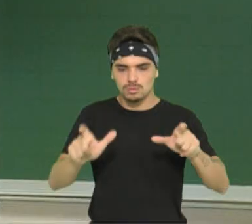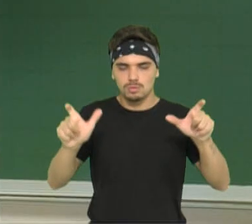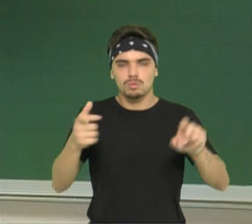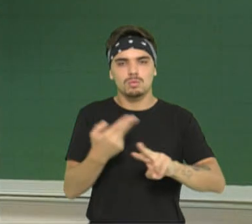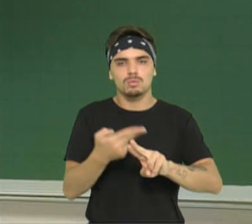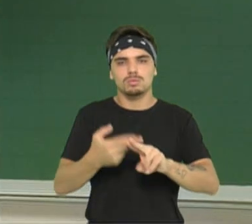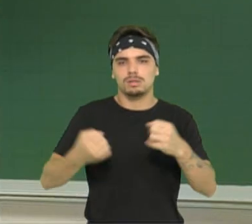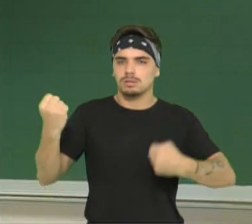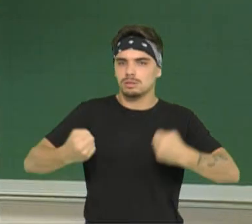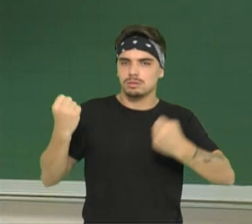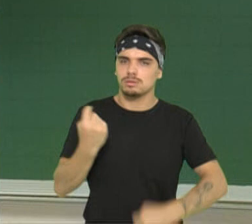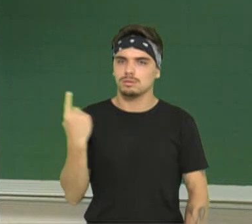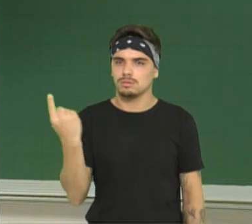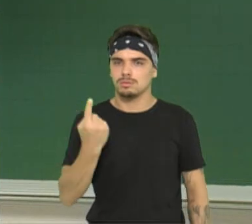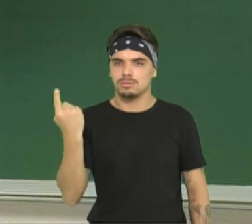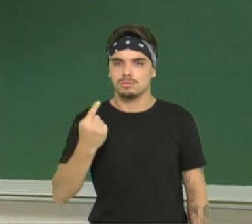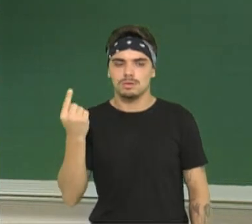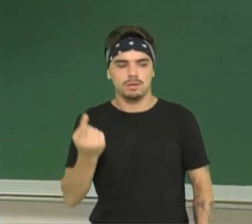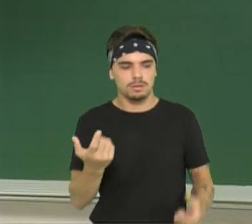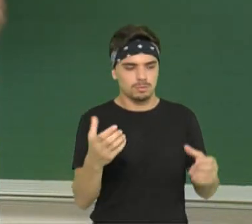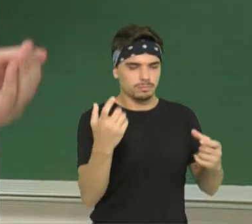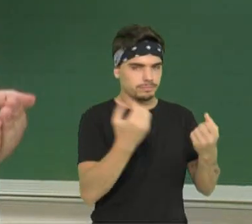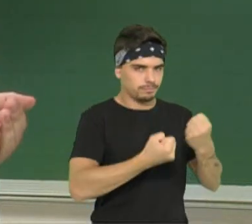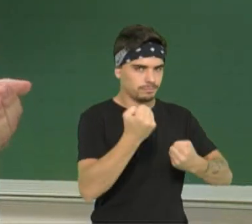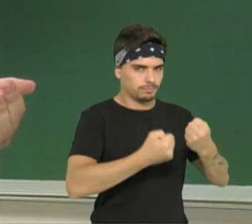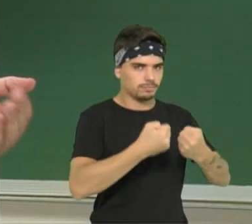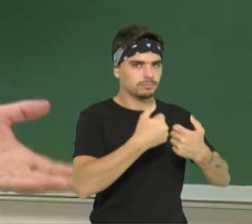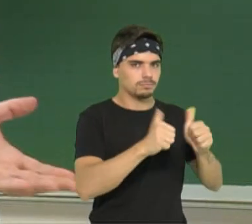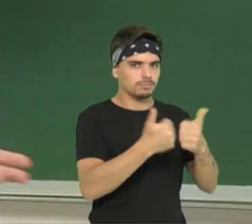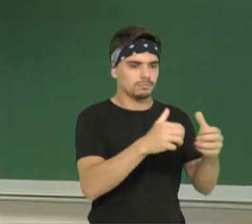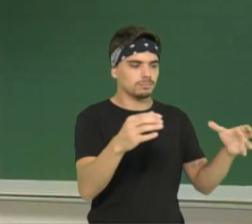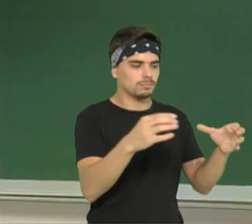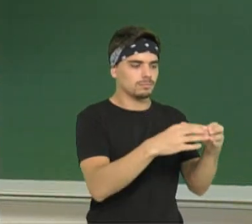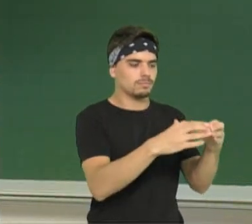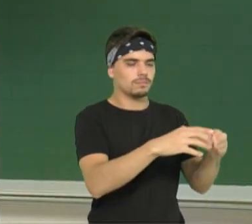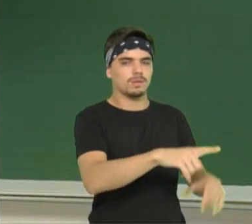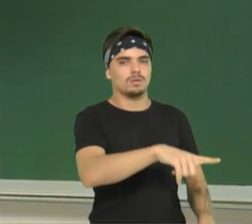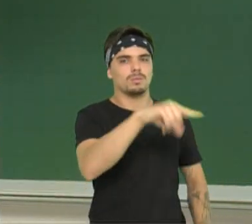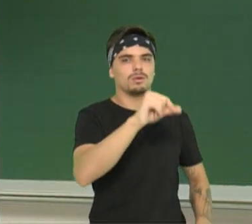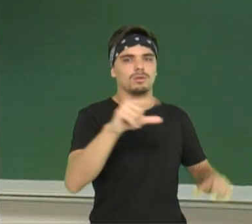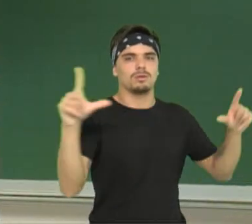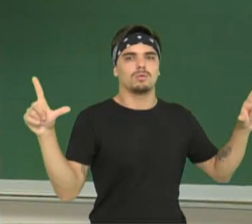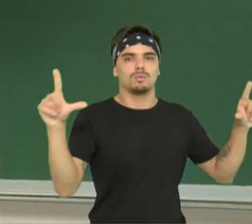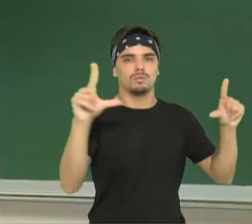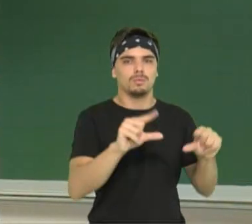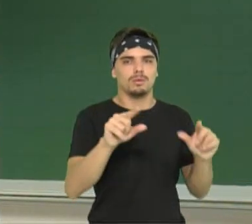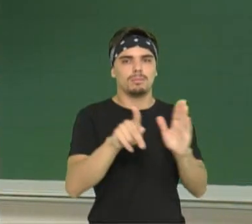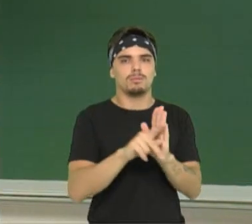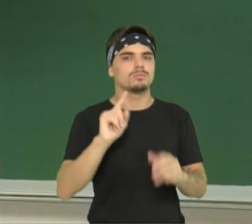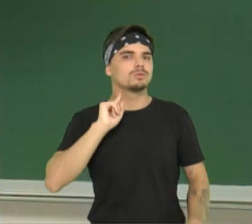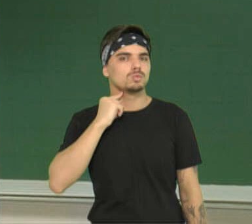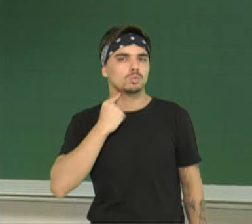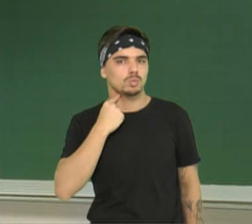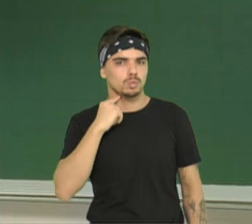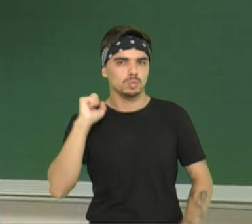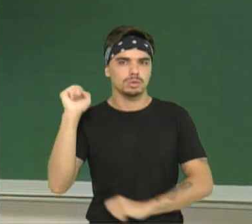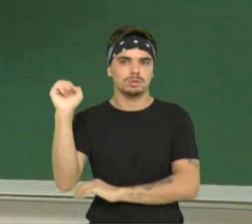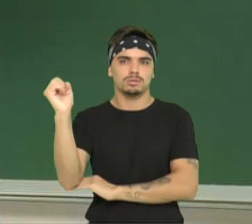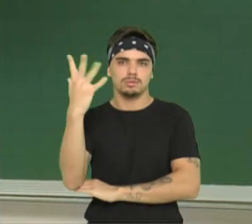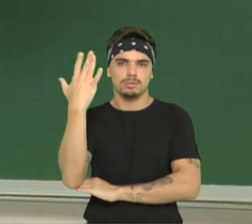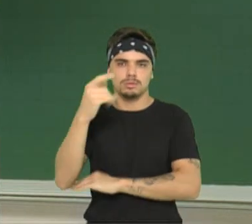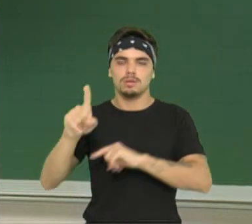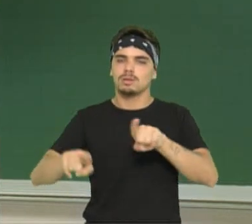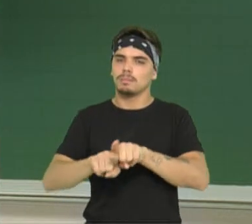agora há pouco. O transporte coletivo é uma alternativa para reduzir a poluição ambiental, para reduzir até